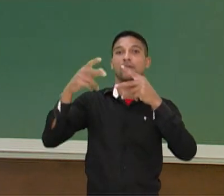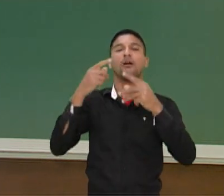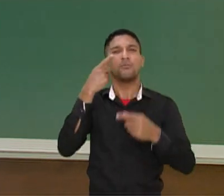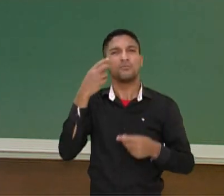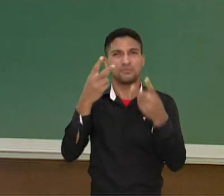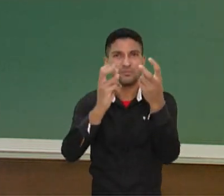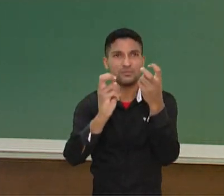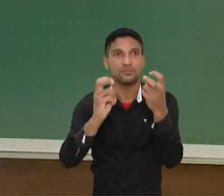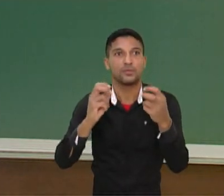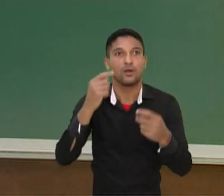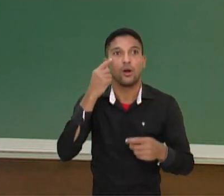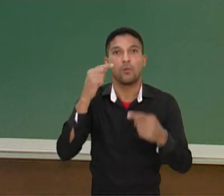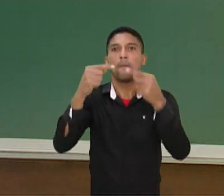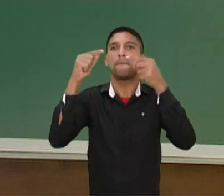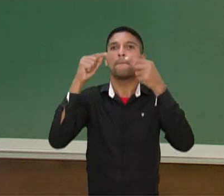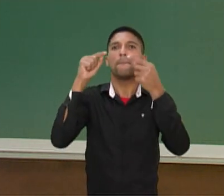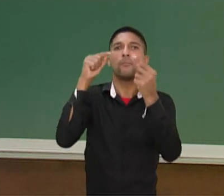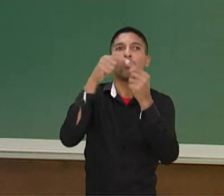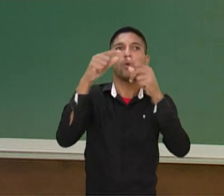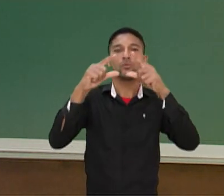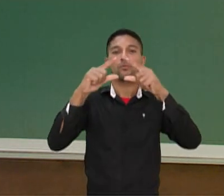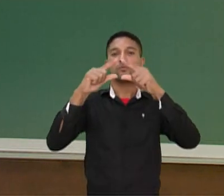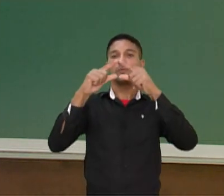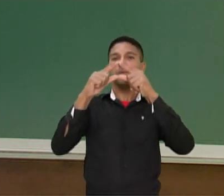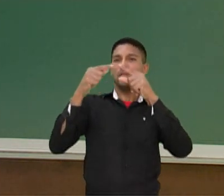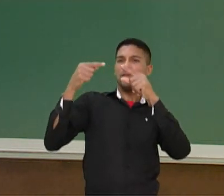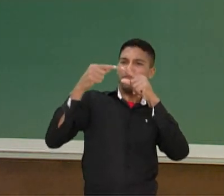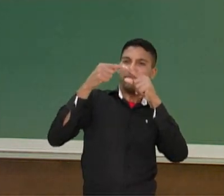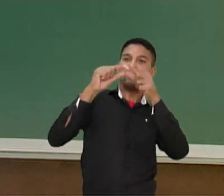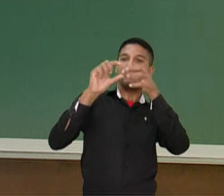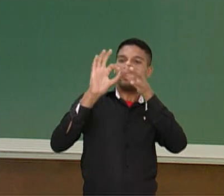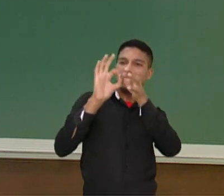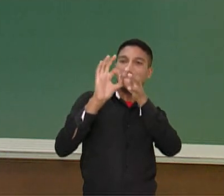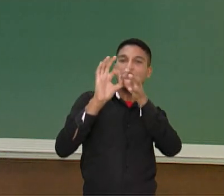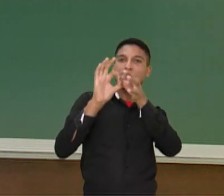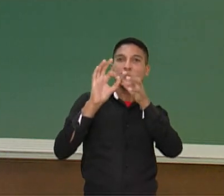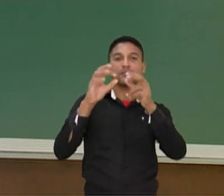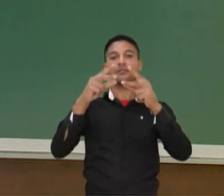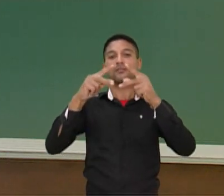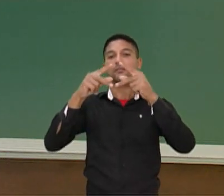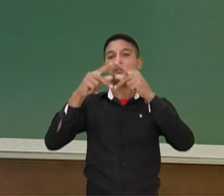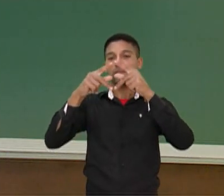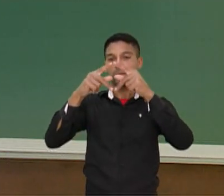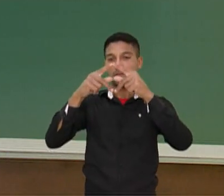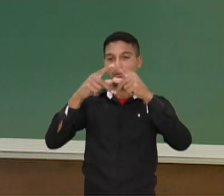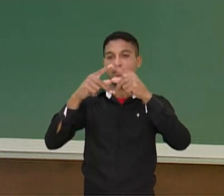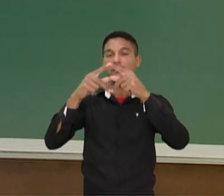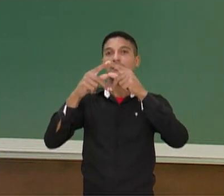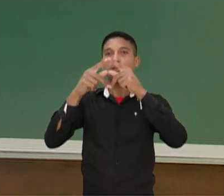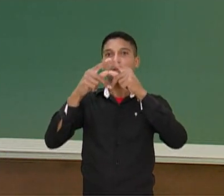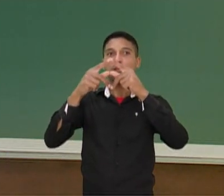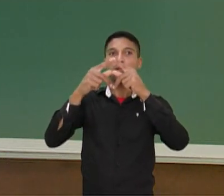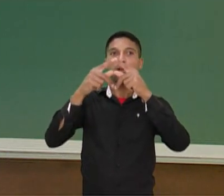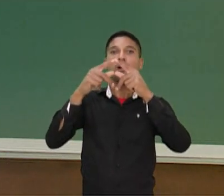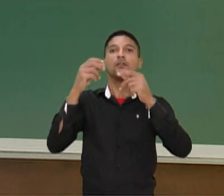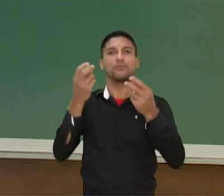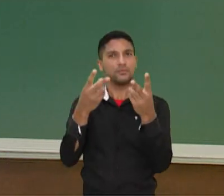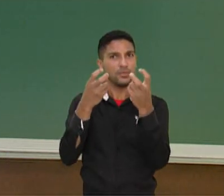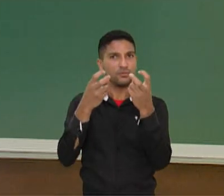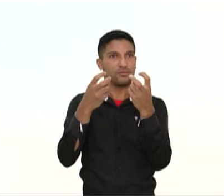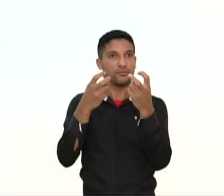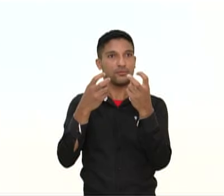são exatamente esses pontos aqui, ó. Essa junção dos segmentos de reta. Fechado? Tranquilo?